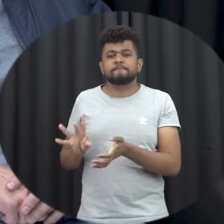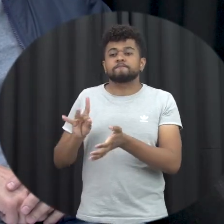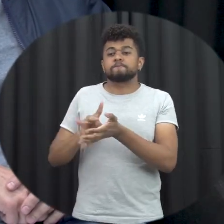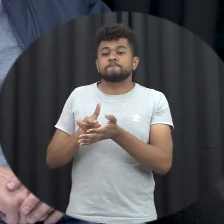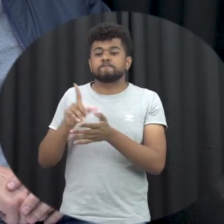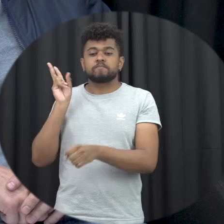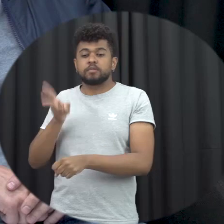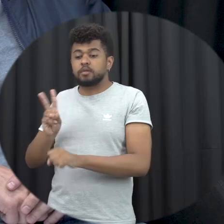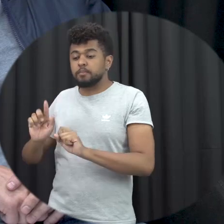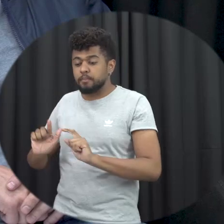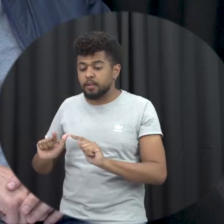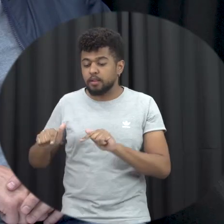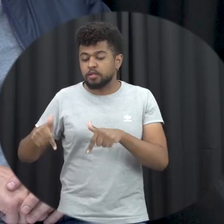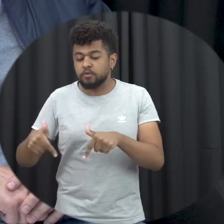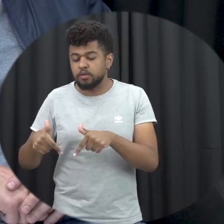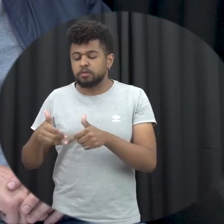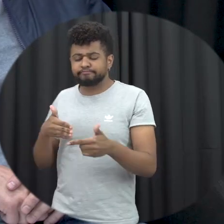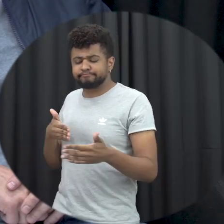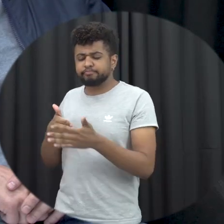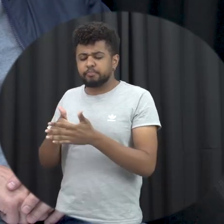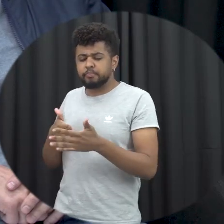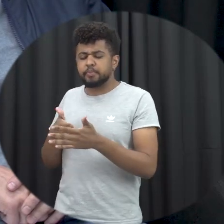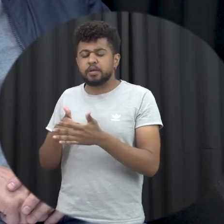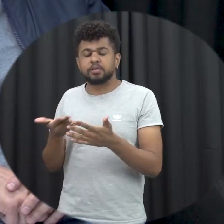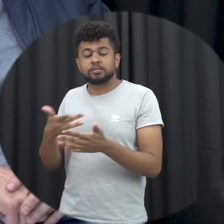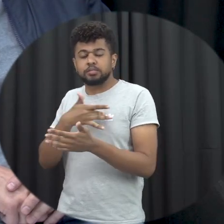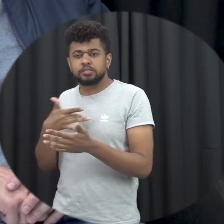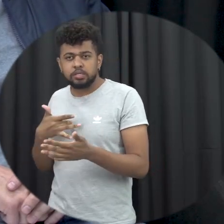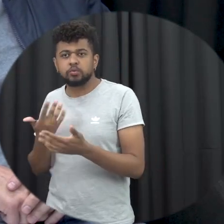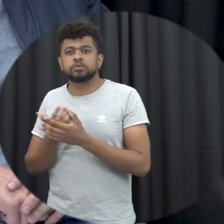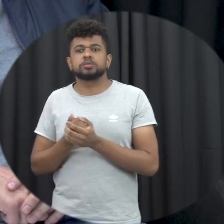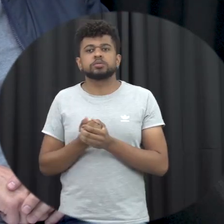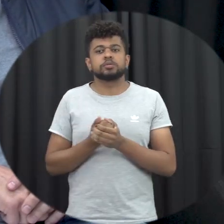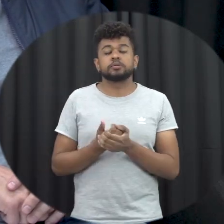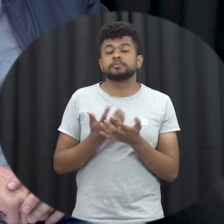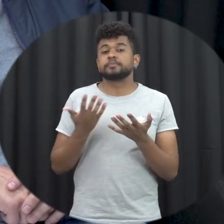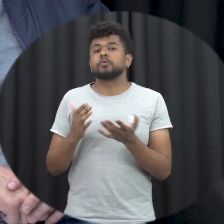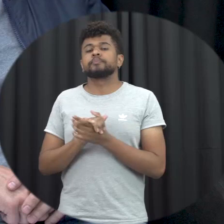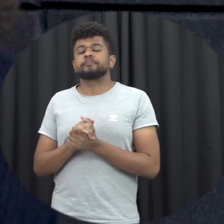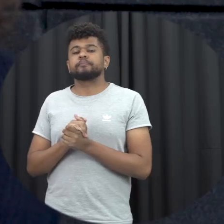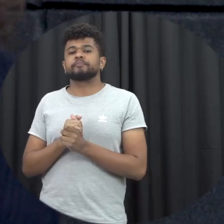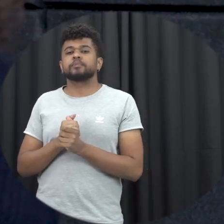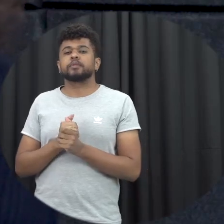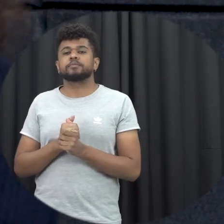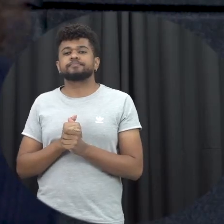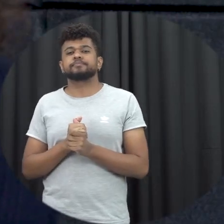e está sempre na linha de frente aí dos percalços da saúde? Bom,